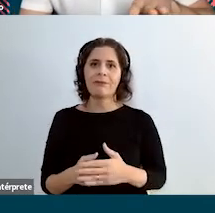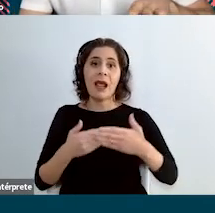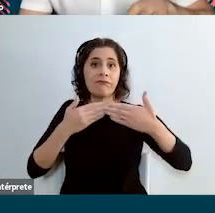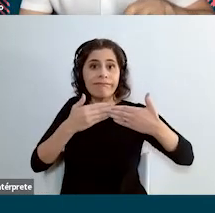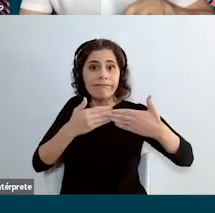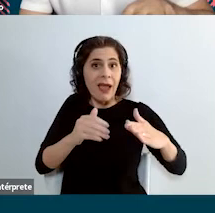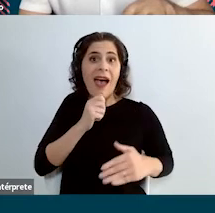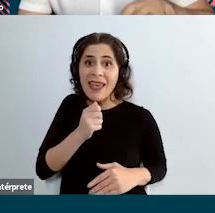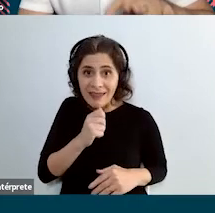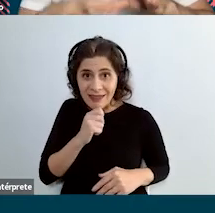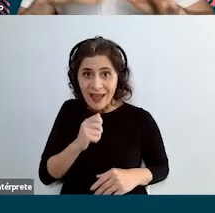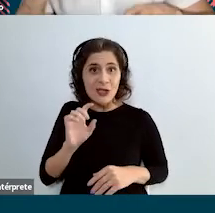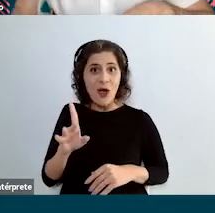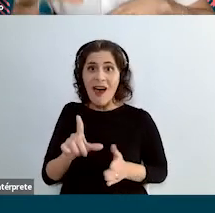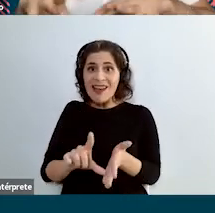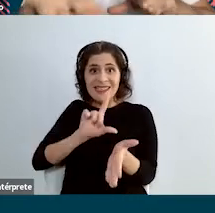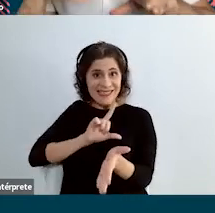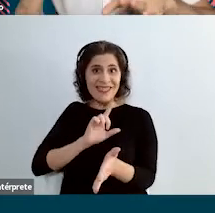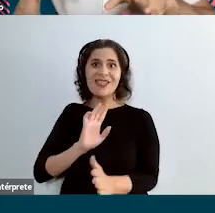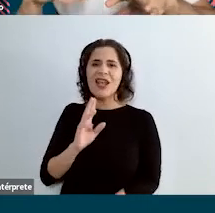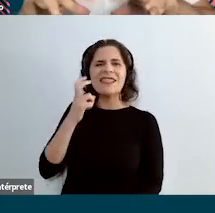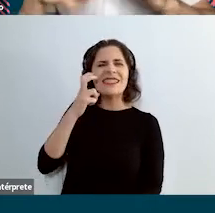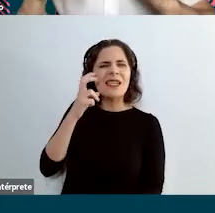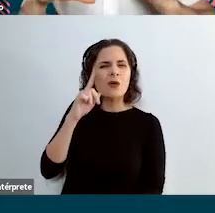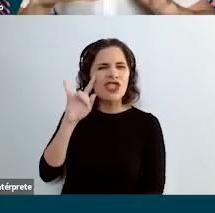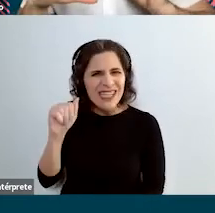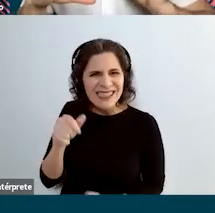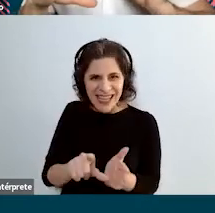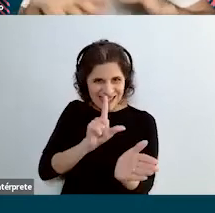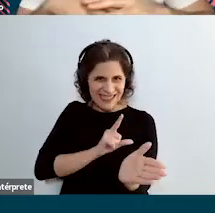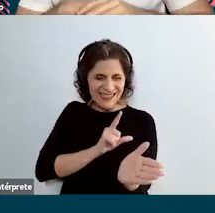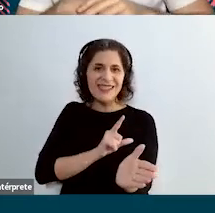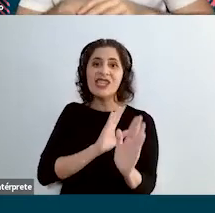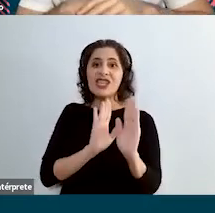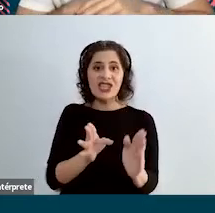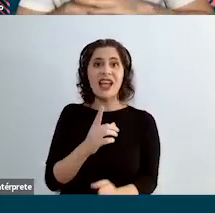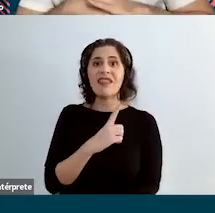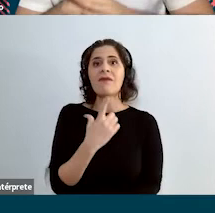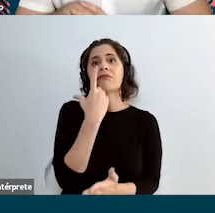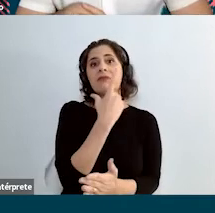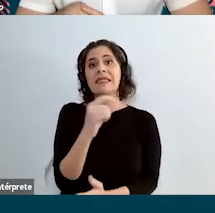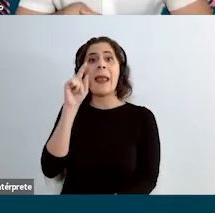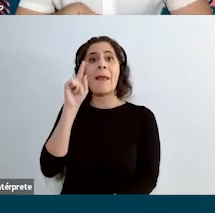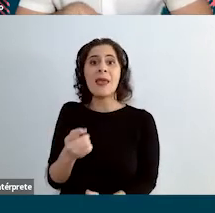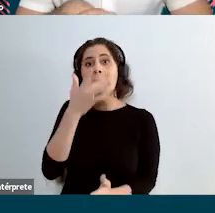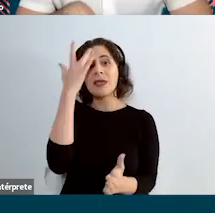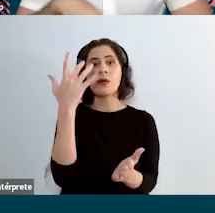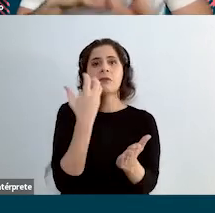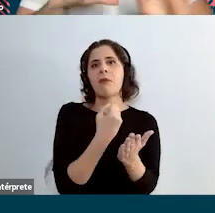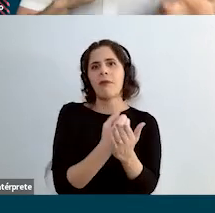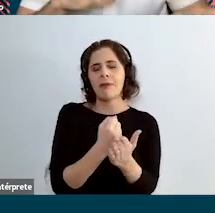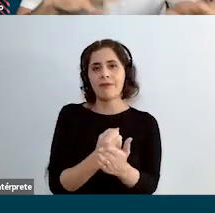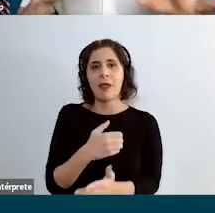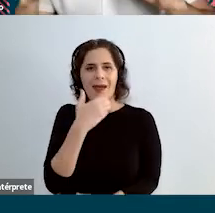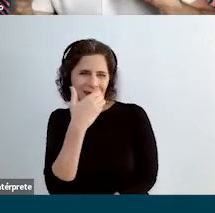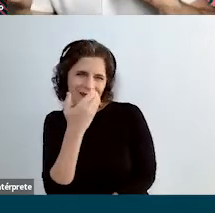antes do programa iniciar, só naquele pré-game ali, pré-BBB, 5 dias mais ou menos, a gente teve 100 mil downloads,